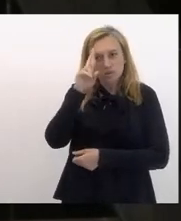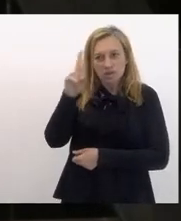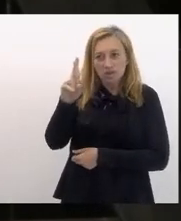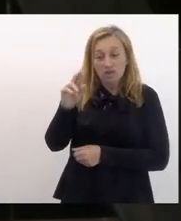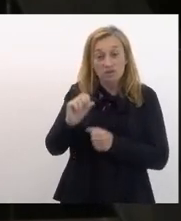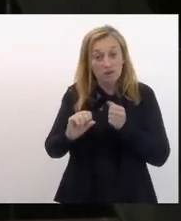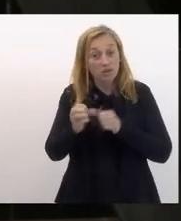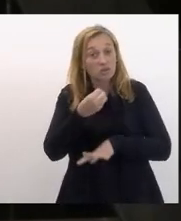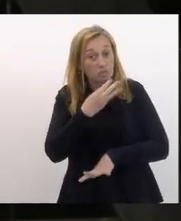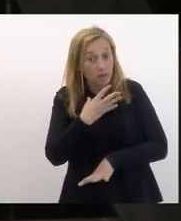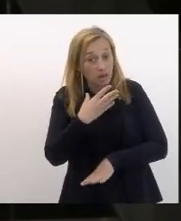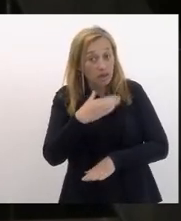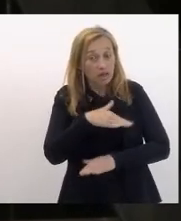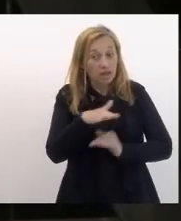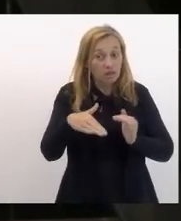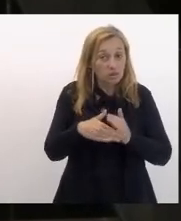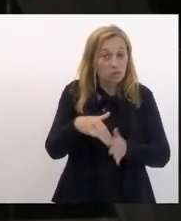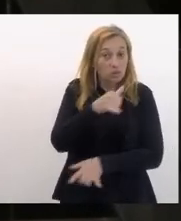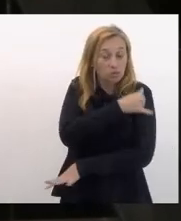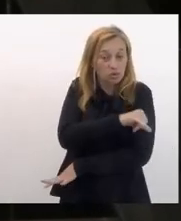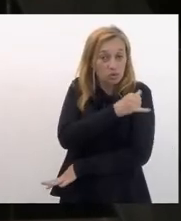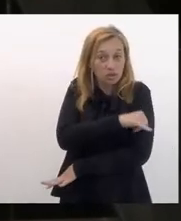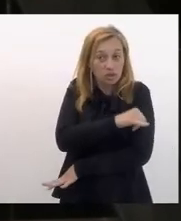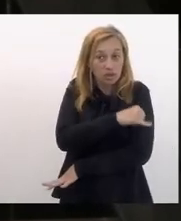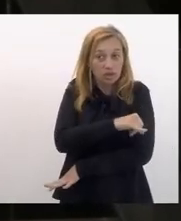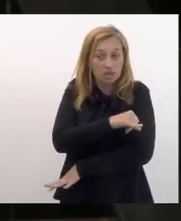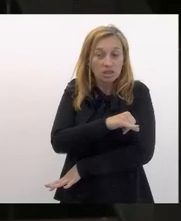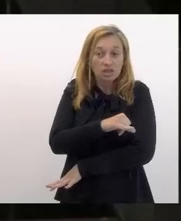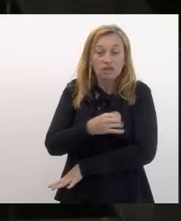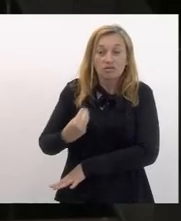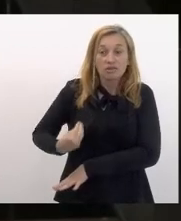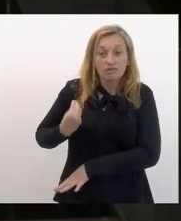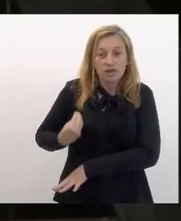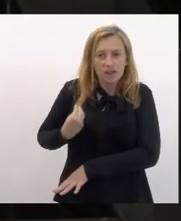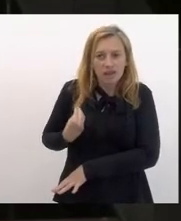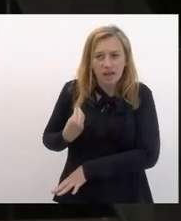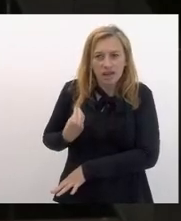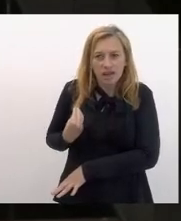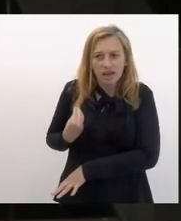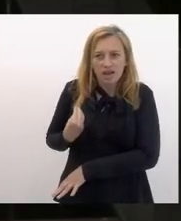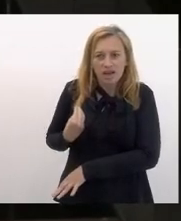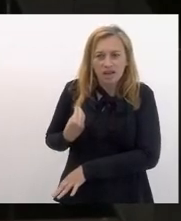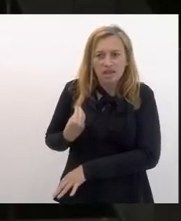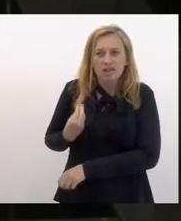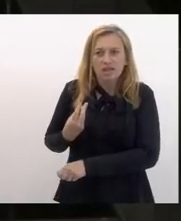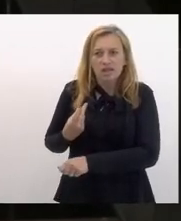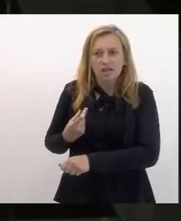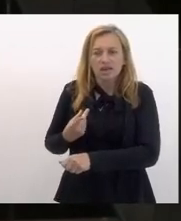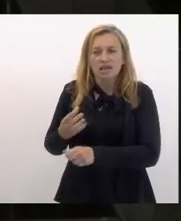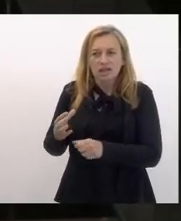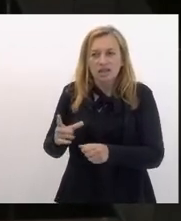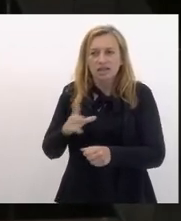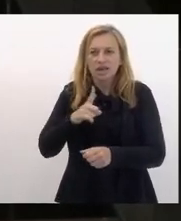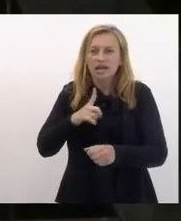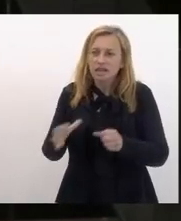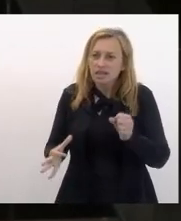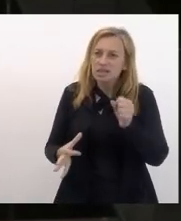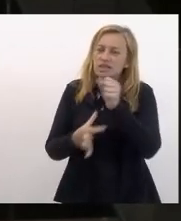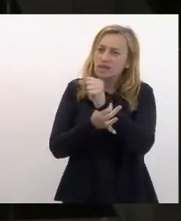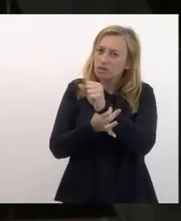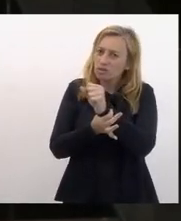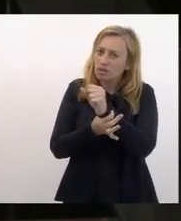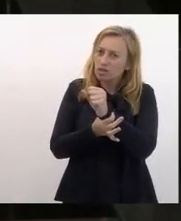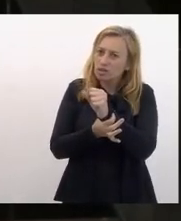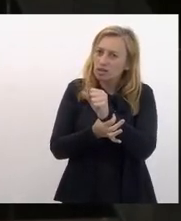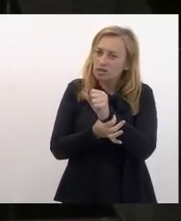bem, cidadãos do Rio de Janeiro. Assim habitarás na terra e apacentarás em segurança. Põe